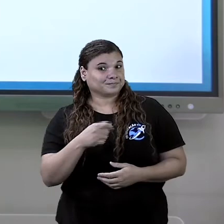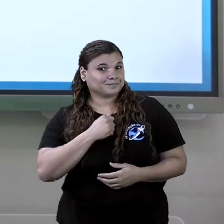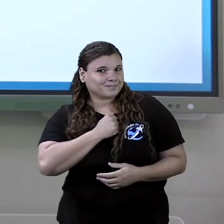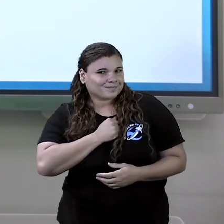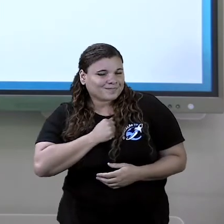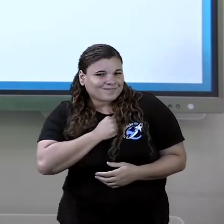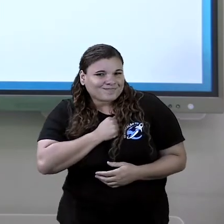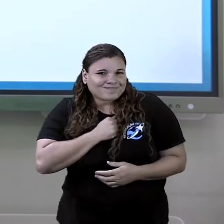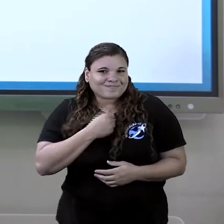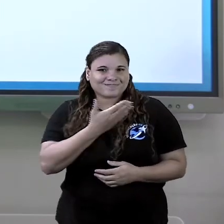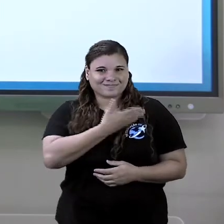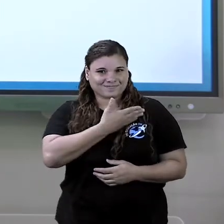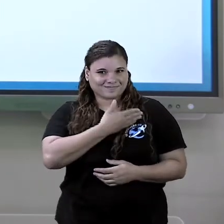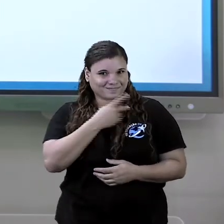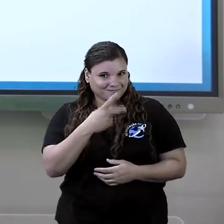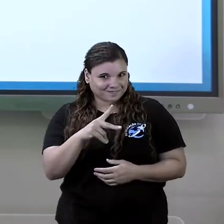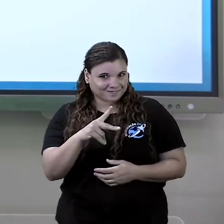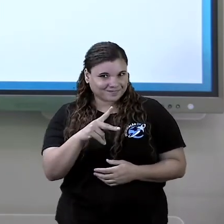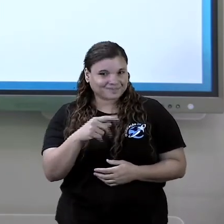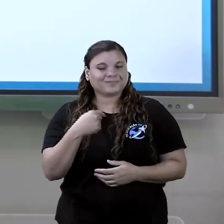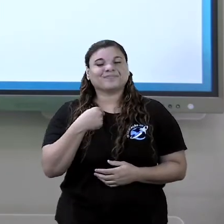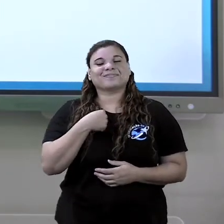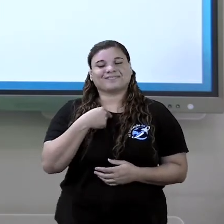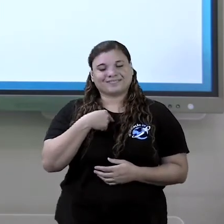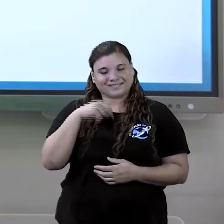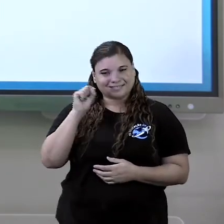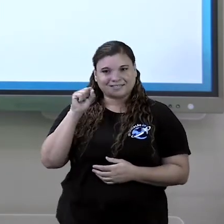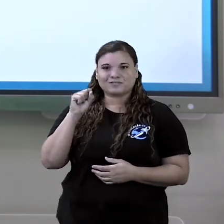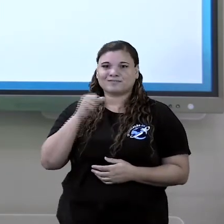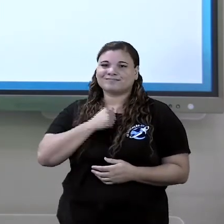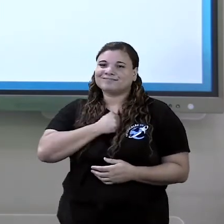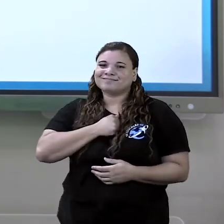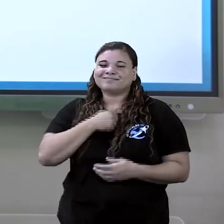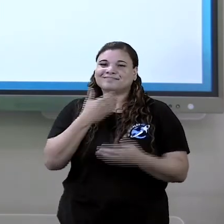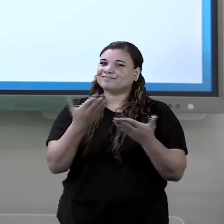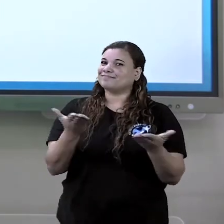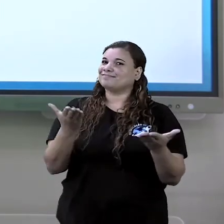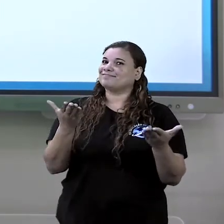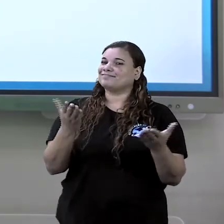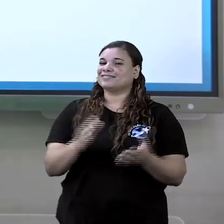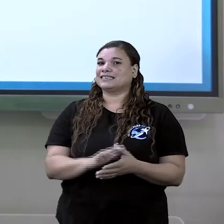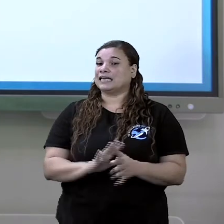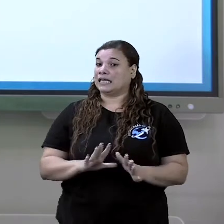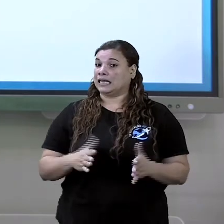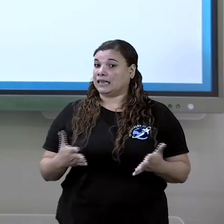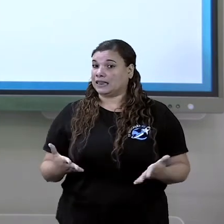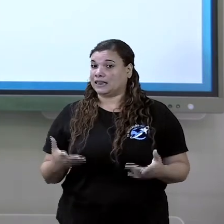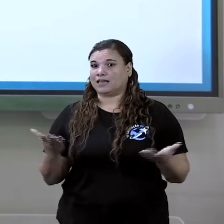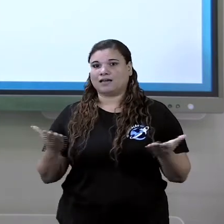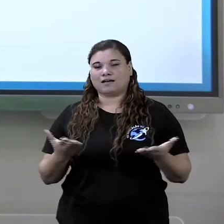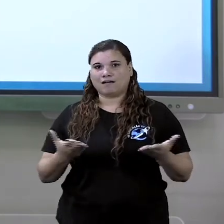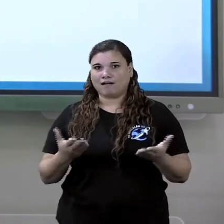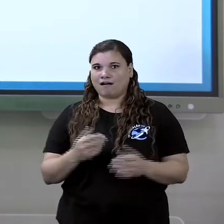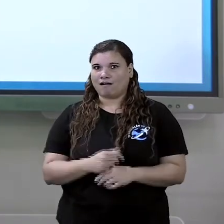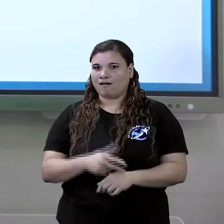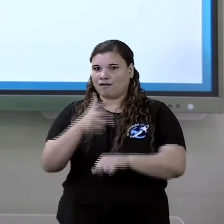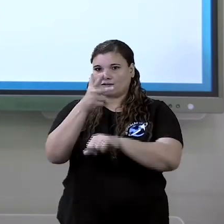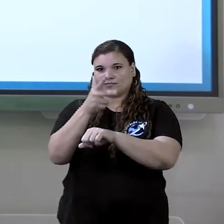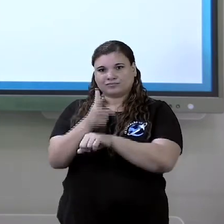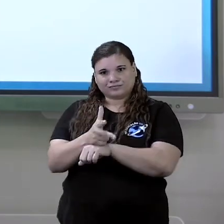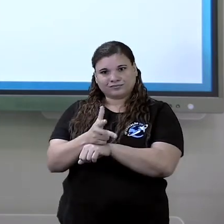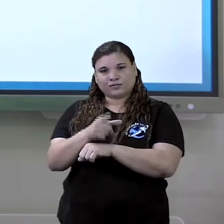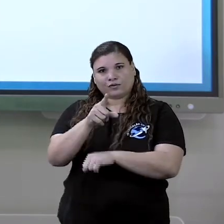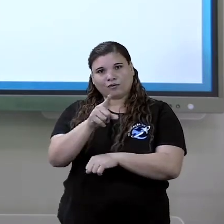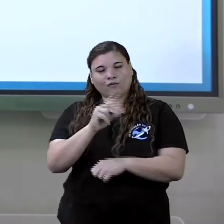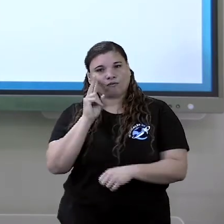amigos? Eu estou com muita saudade de vocês. Por isso, eu vou passar um videozinho em